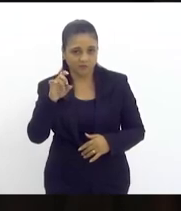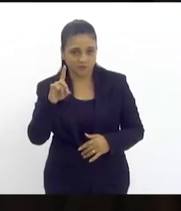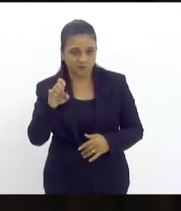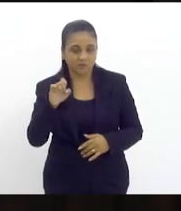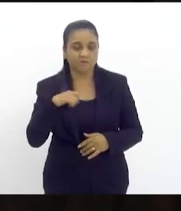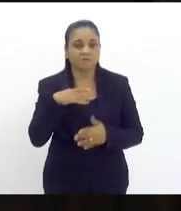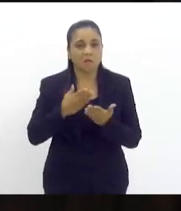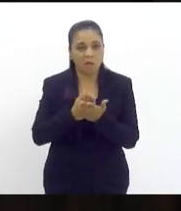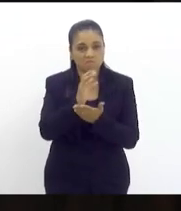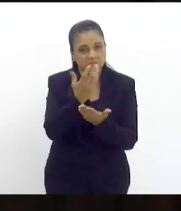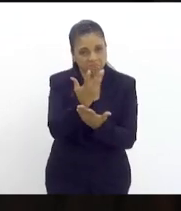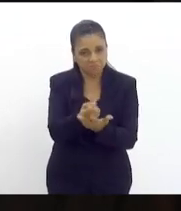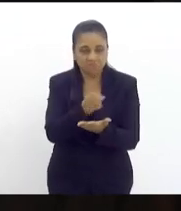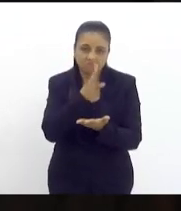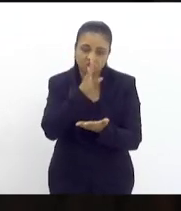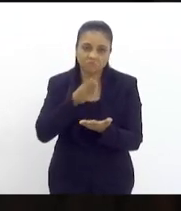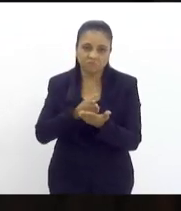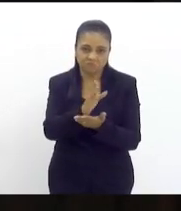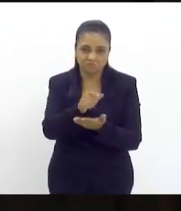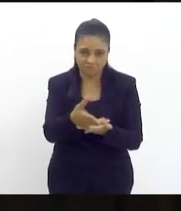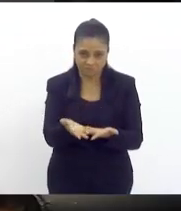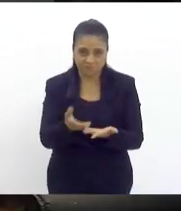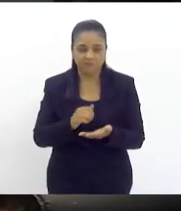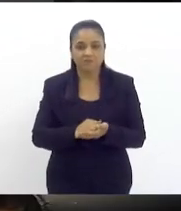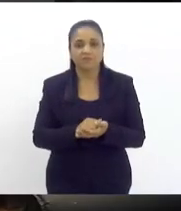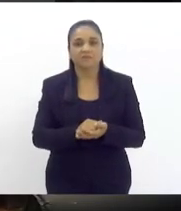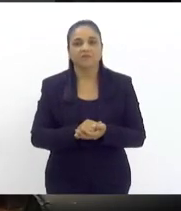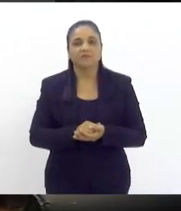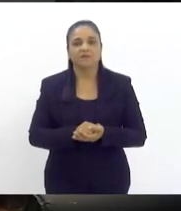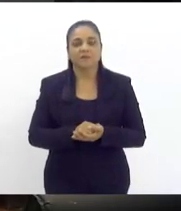estão, aprovado.